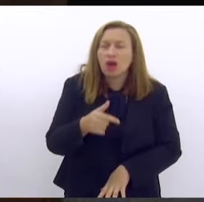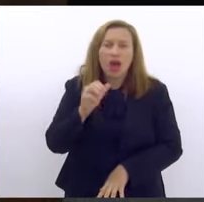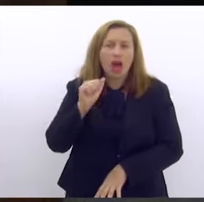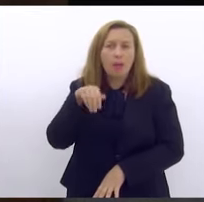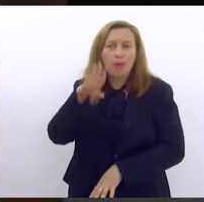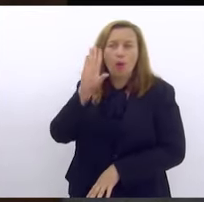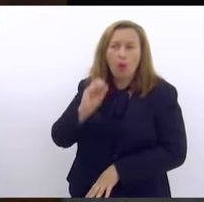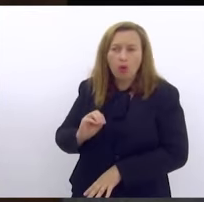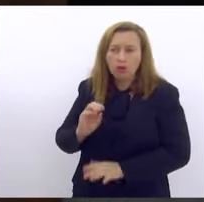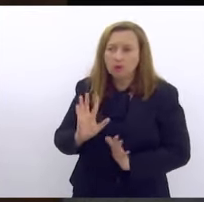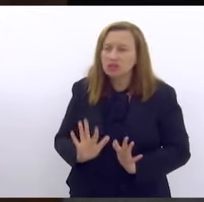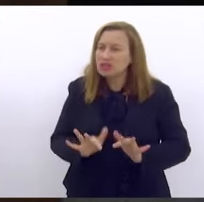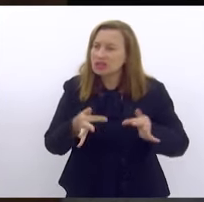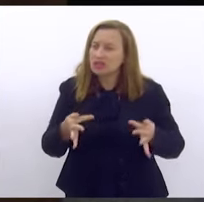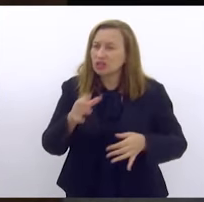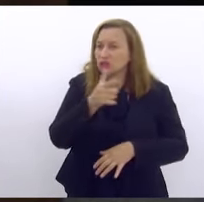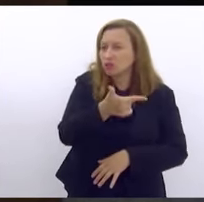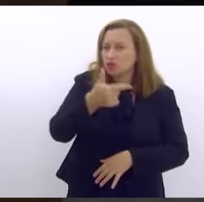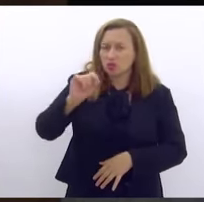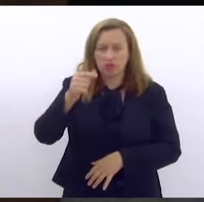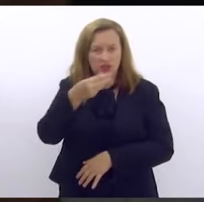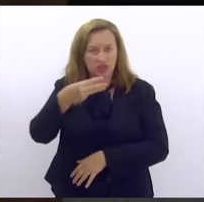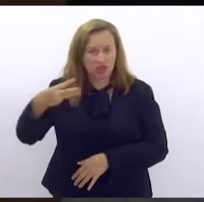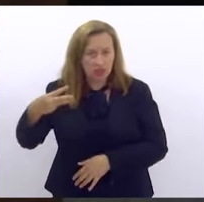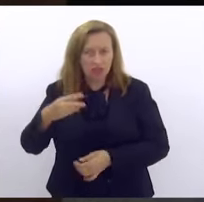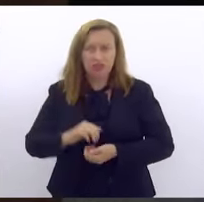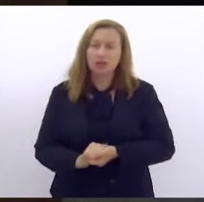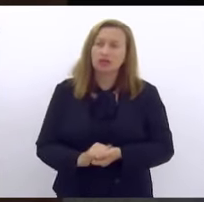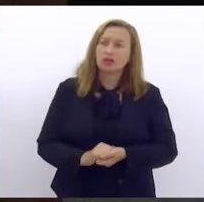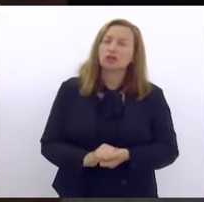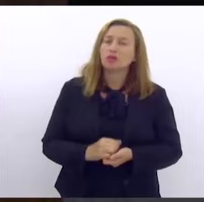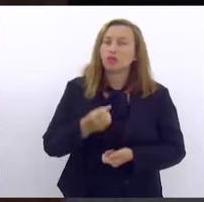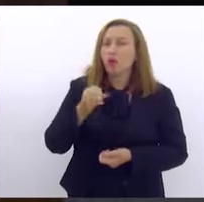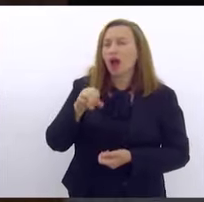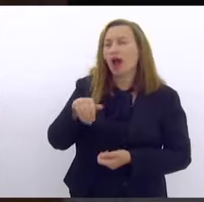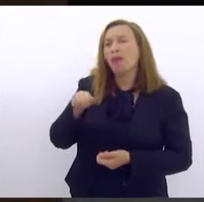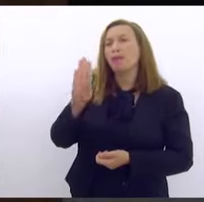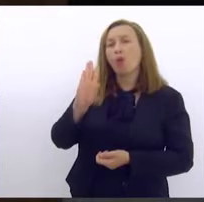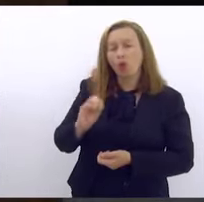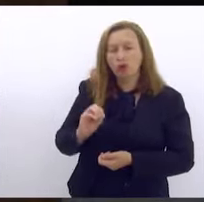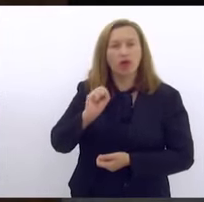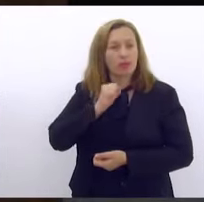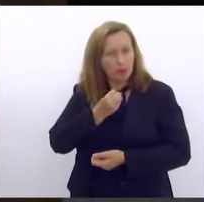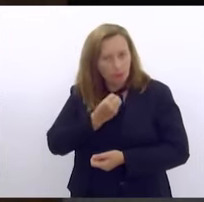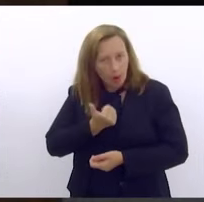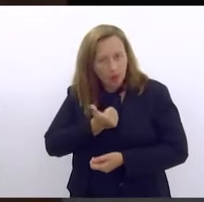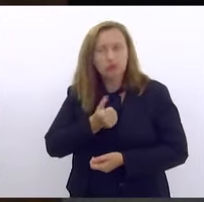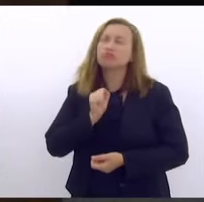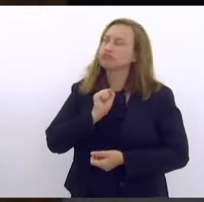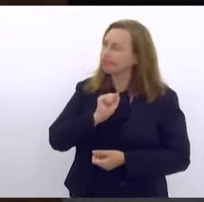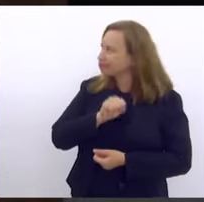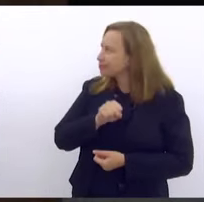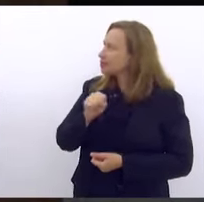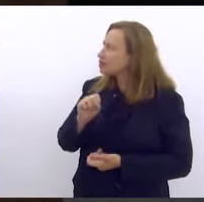em 2023. O abono é bom? Evidentemente que sim. Se a